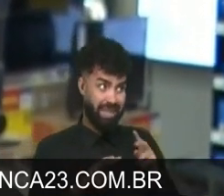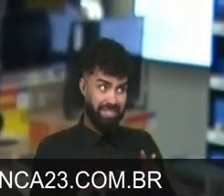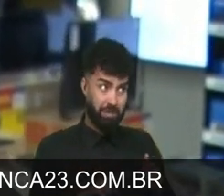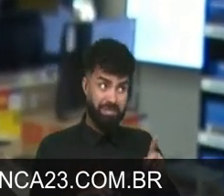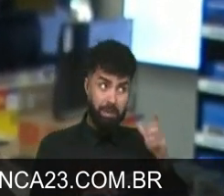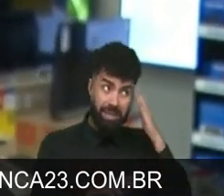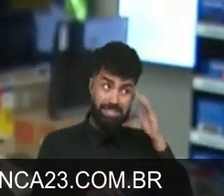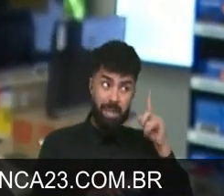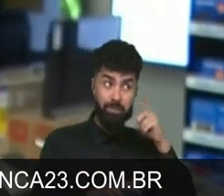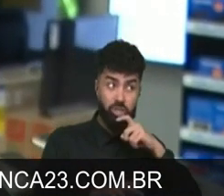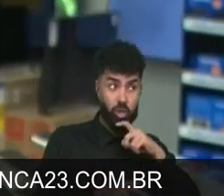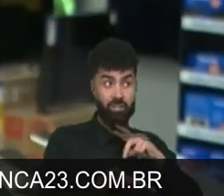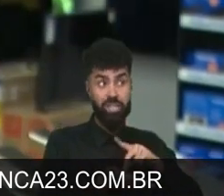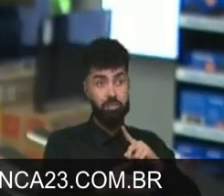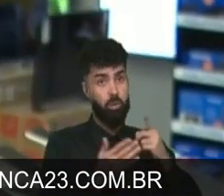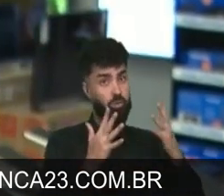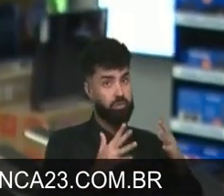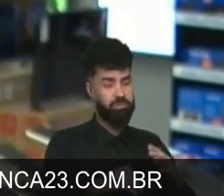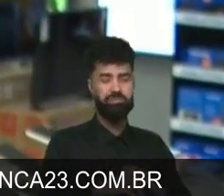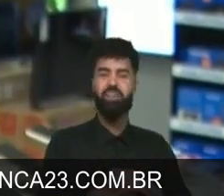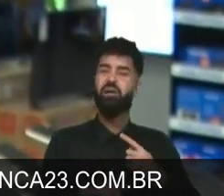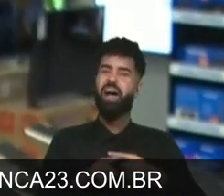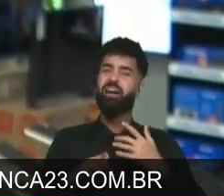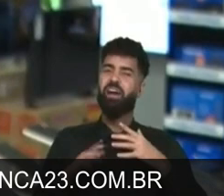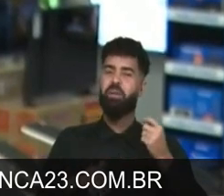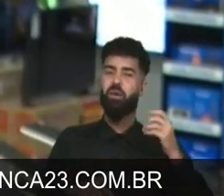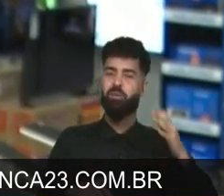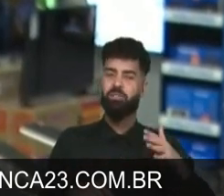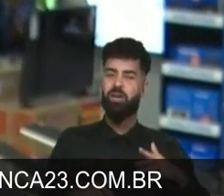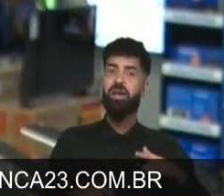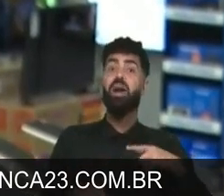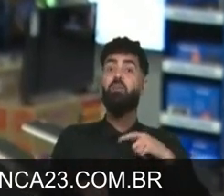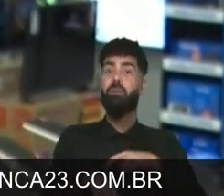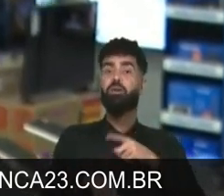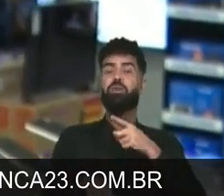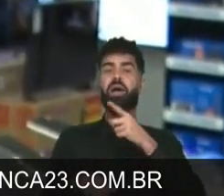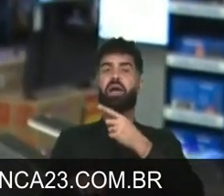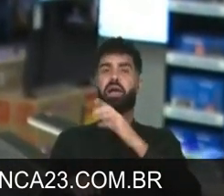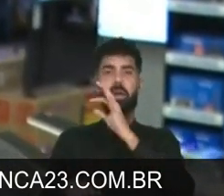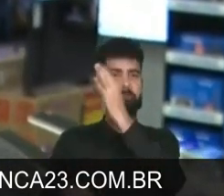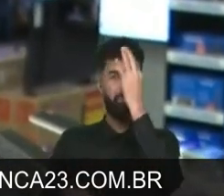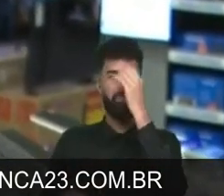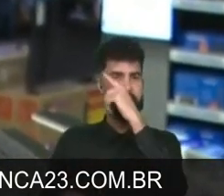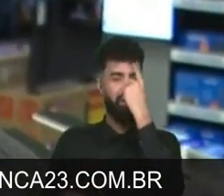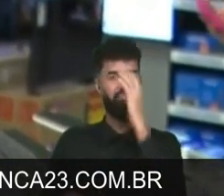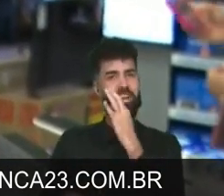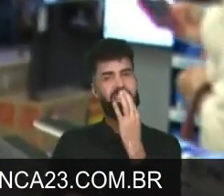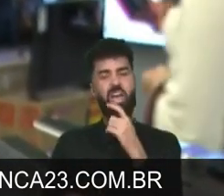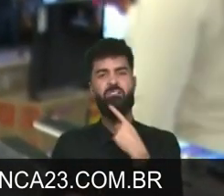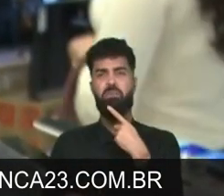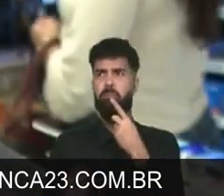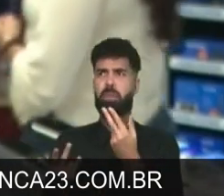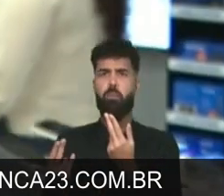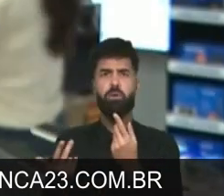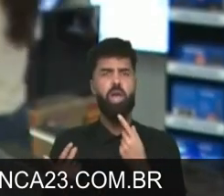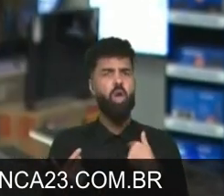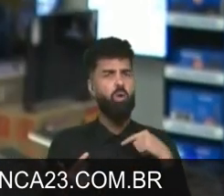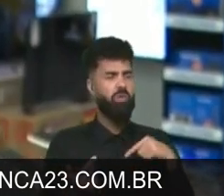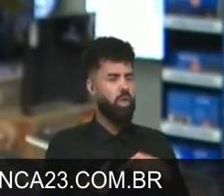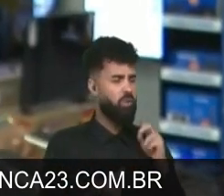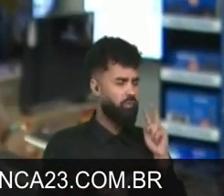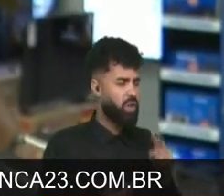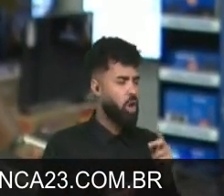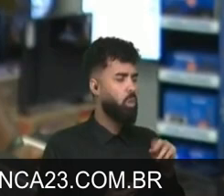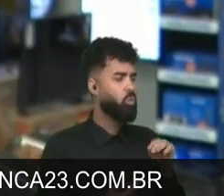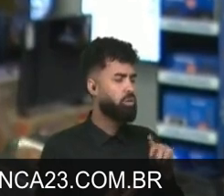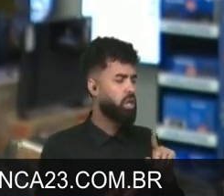porque muitas vezes eles botam uma promoção e quando chega no Black Friday está o mesmo preço. Eu gosto de vir antes, anotar, olhar o modelo do celular, o modelo da